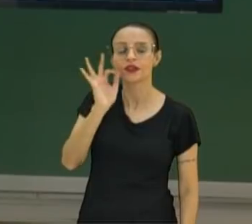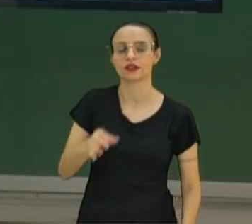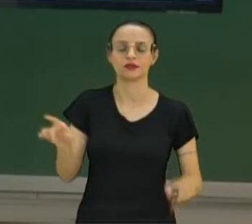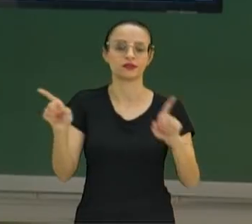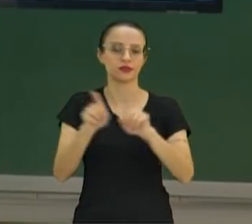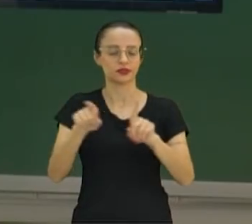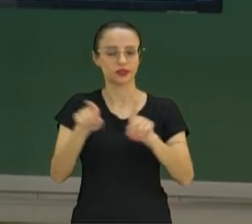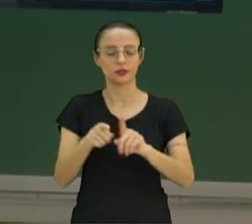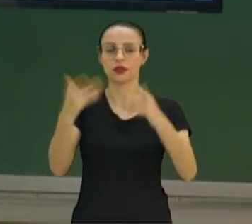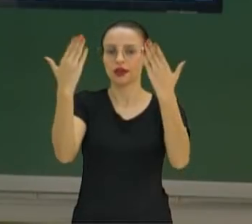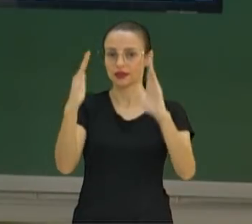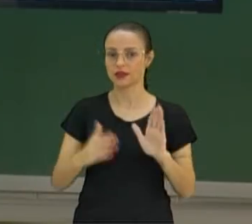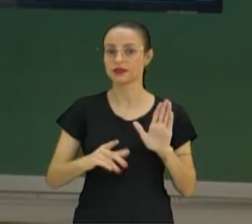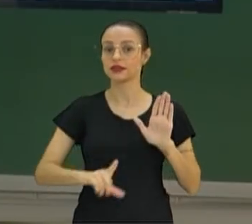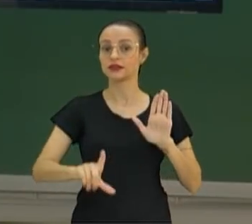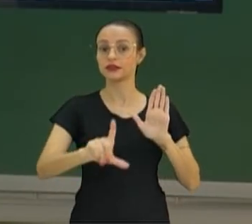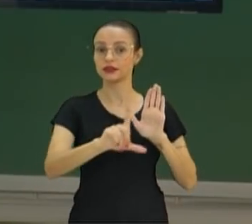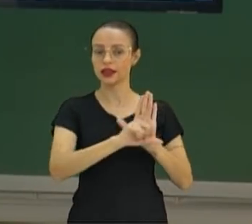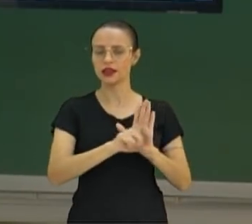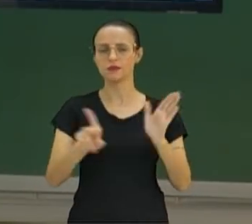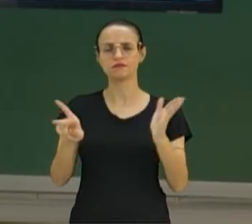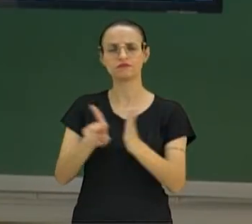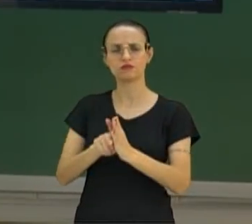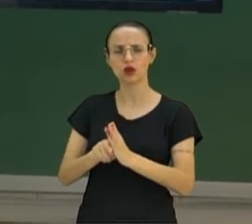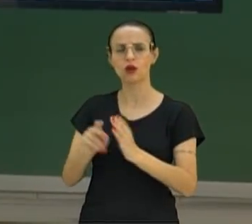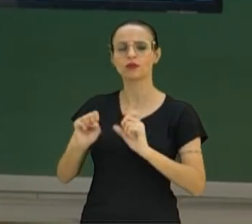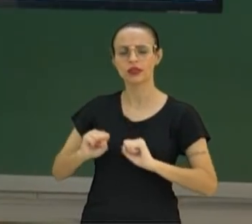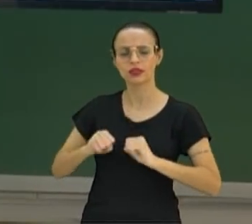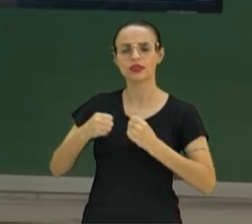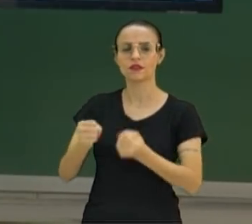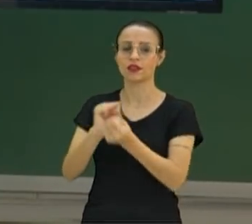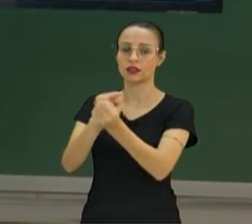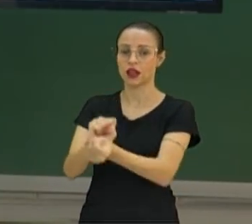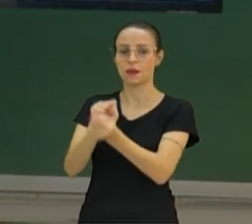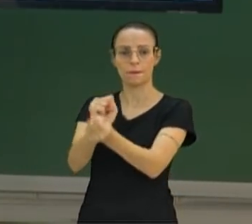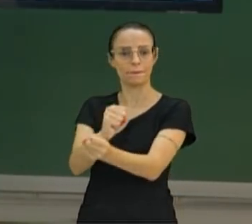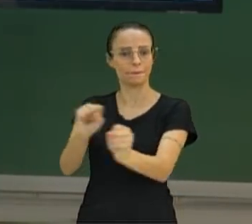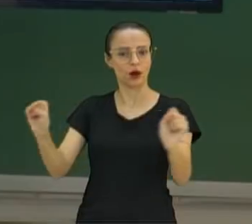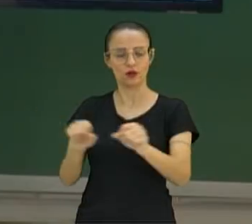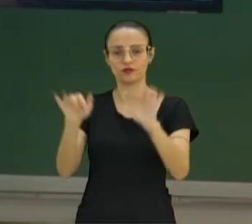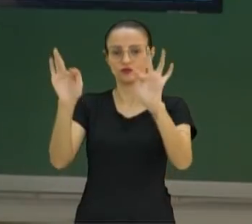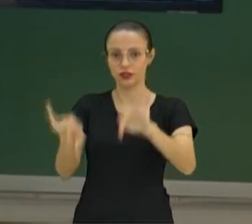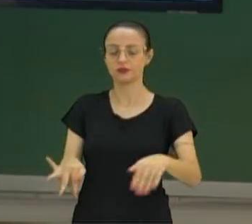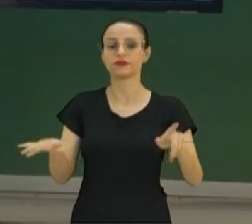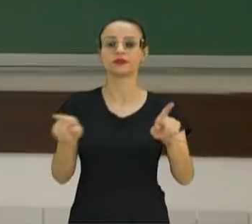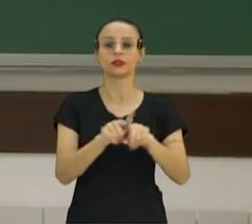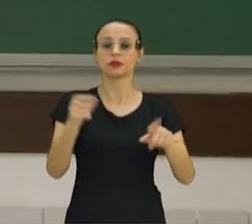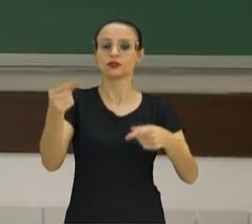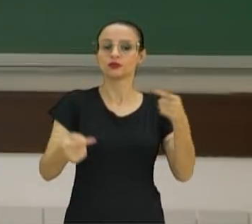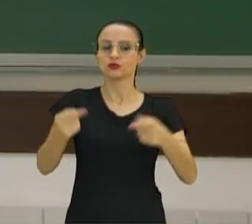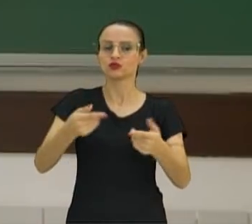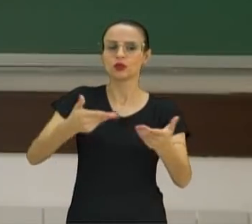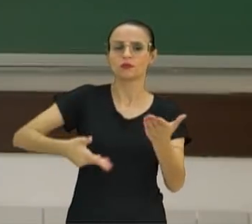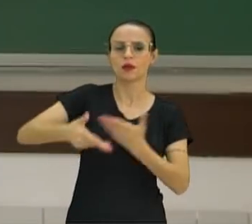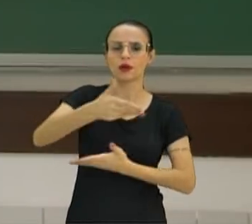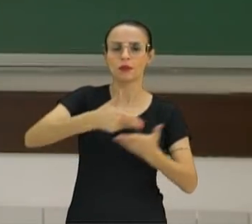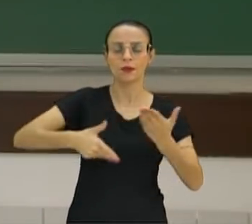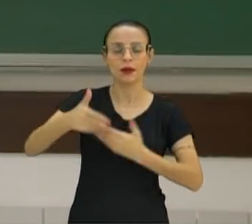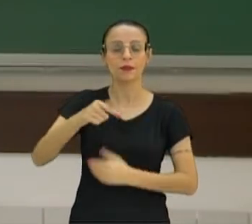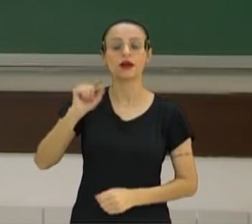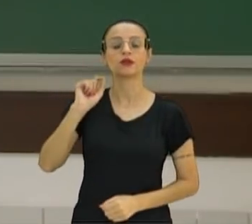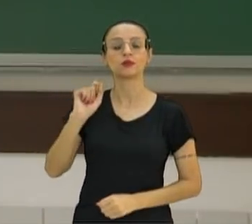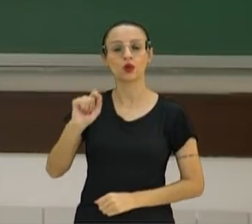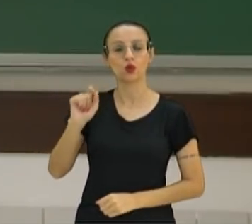também analisar as leis abolicionistas que colocaram fim à escravidão, discutir a participação do Brasil na Guerra